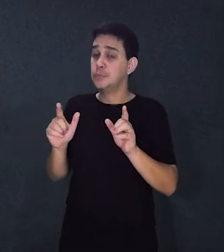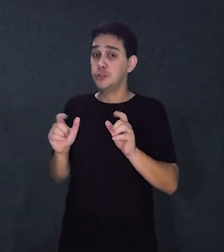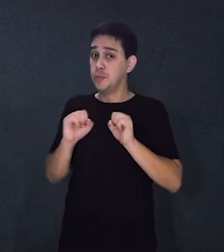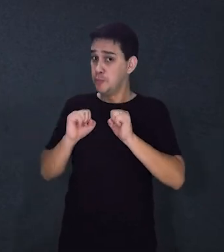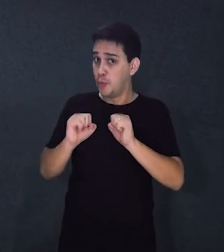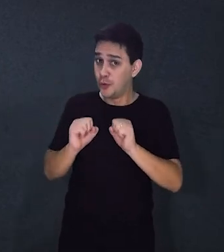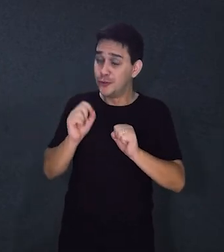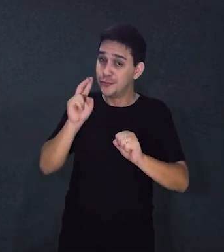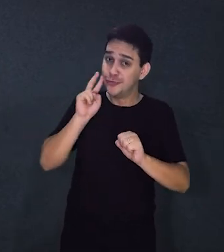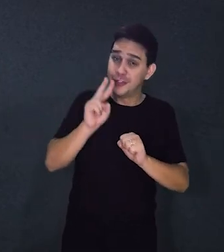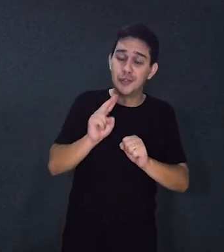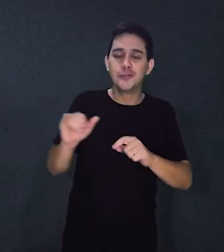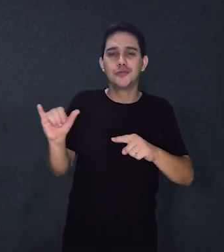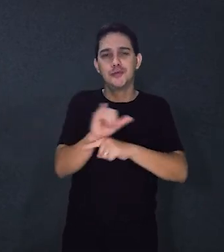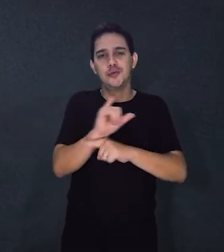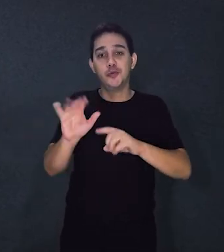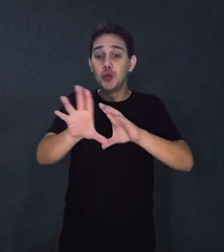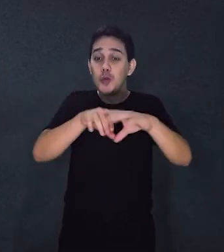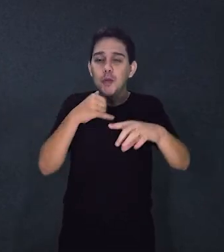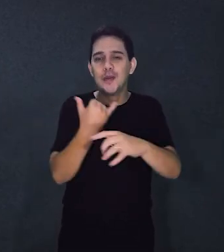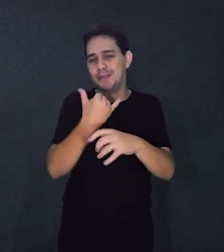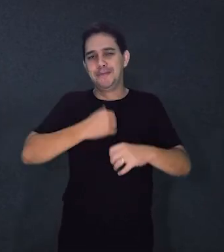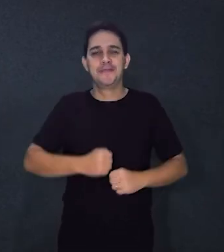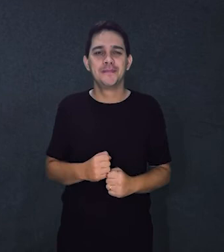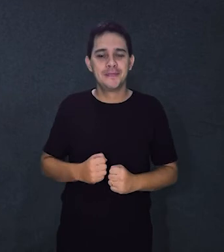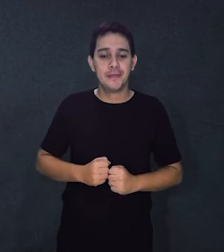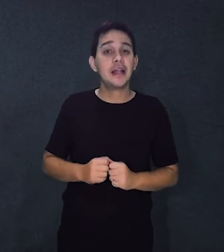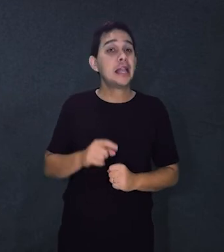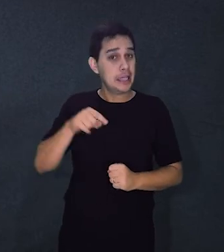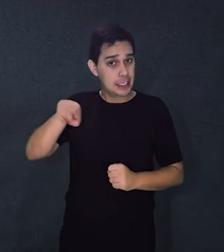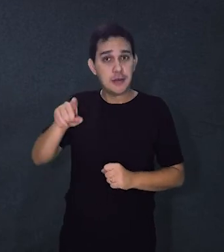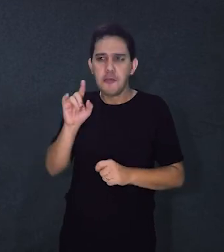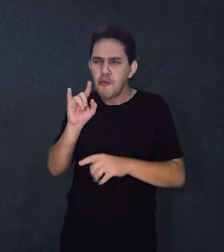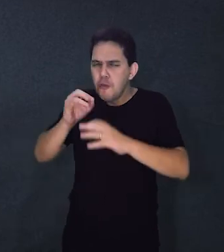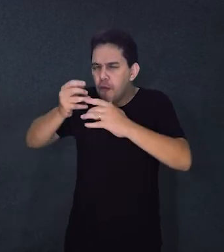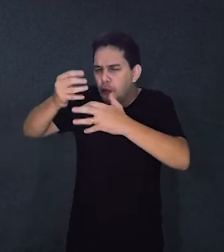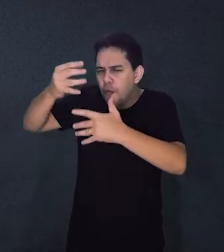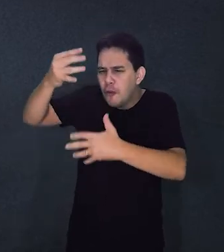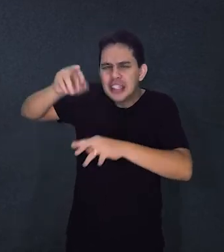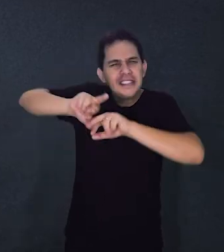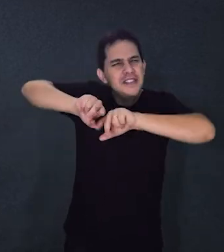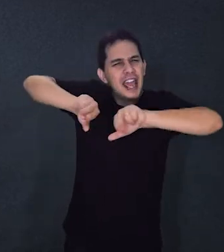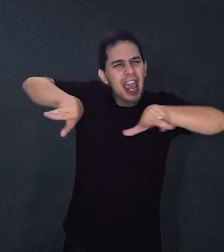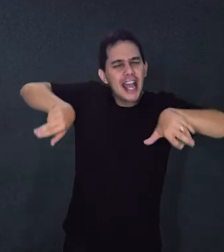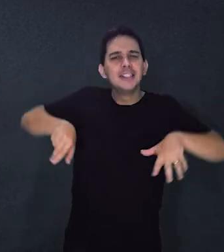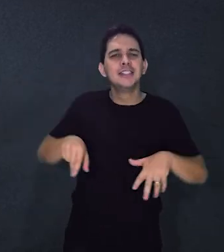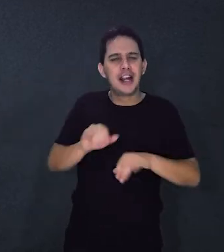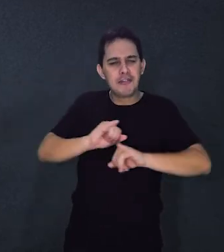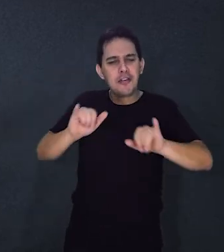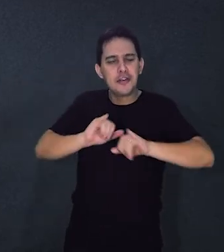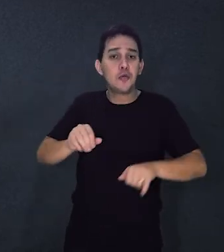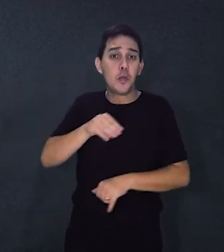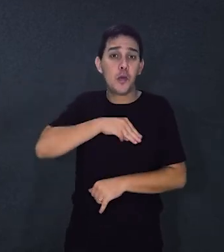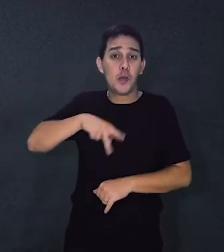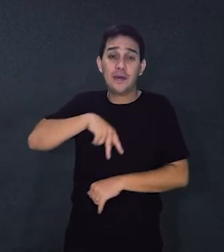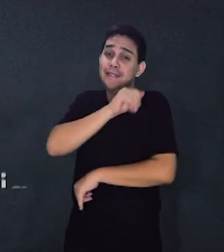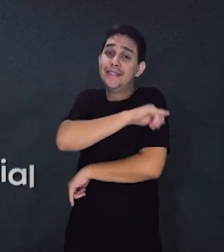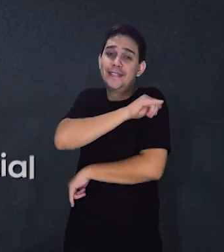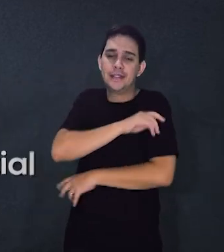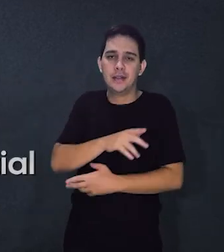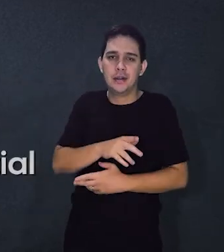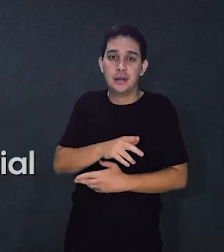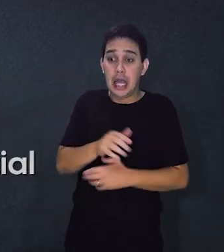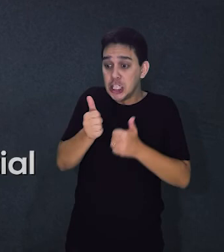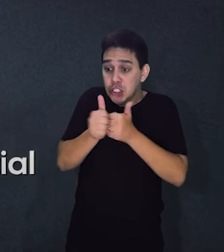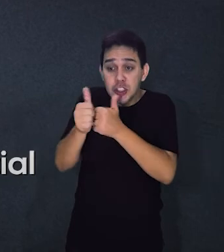Coesub, acesse o canal MPRJ no YouTube. Lá você também confere outras informações do Ministério Público do Rio de Janeiro. Nos siga nas